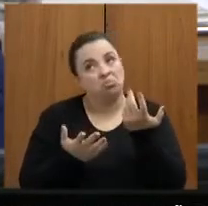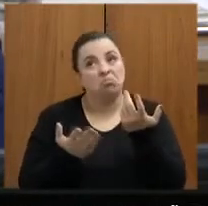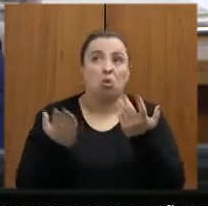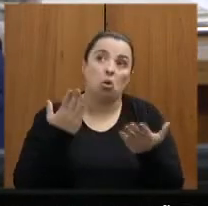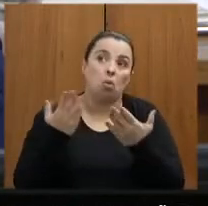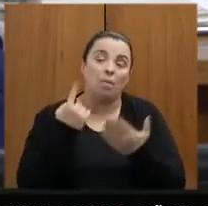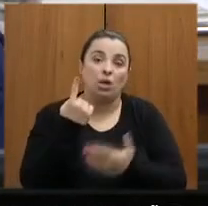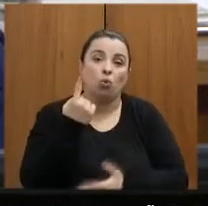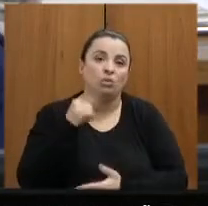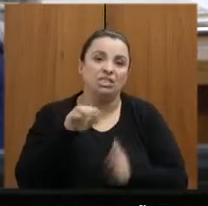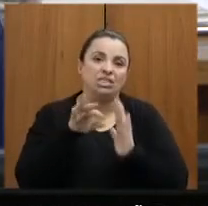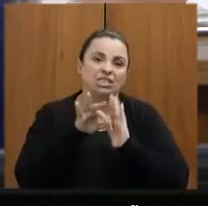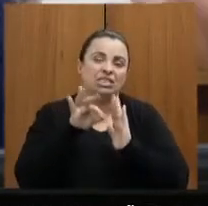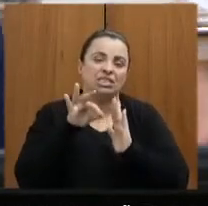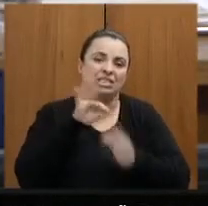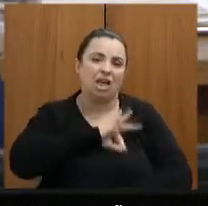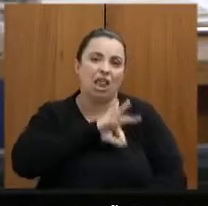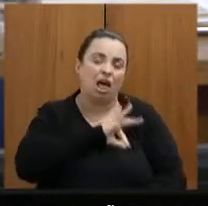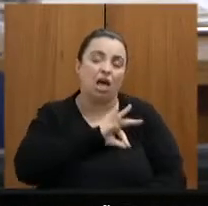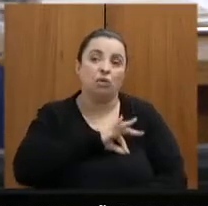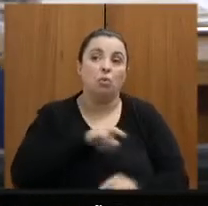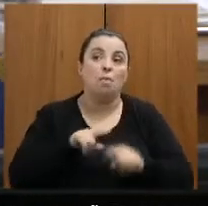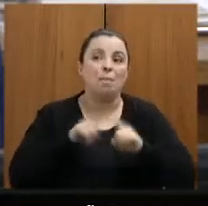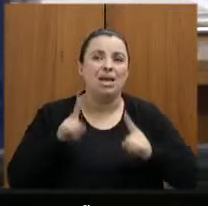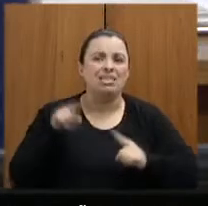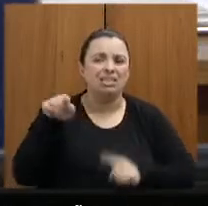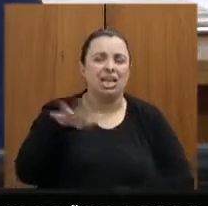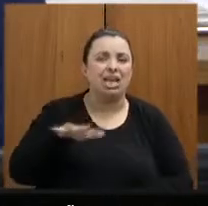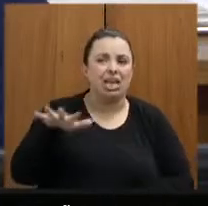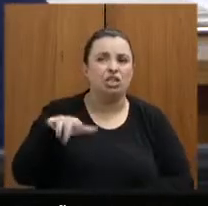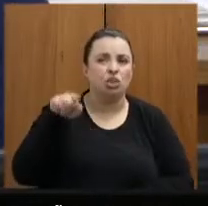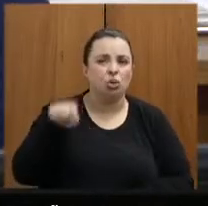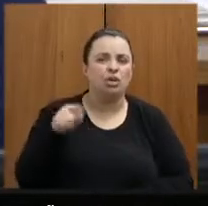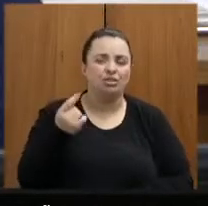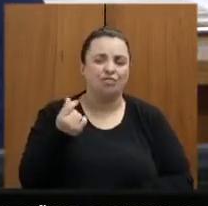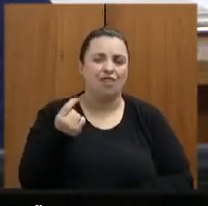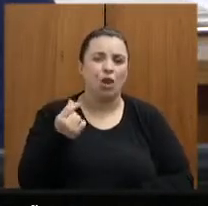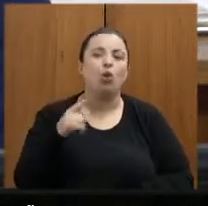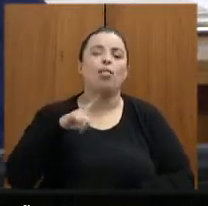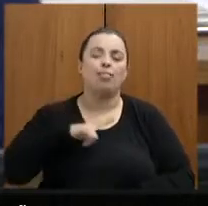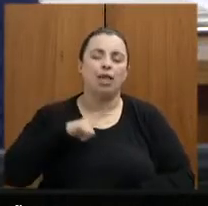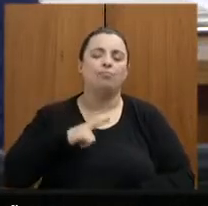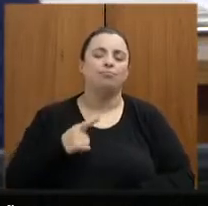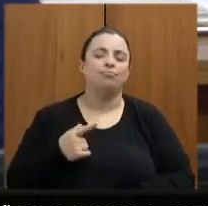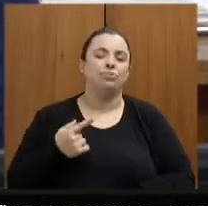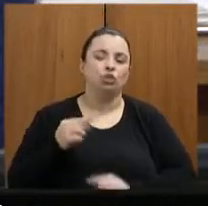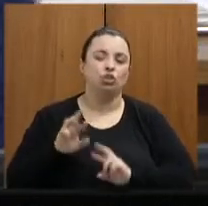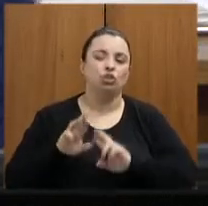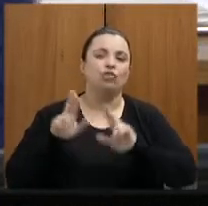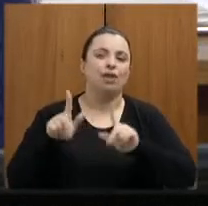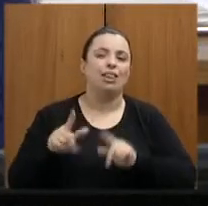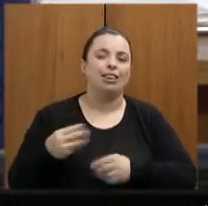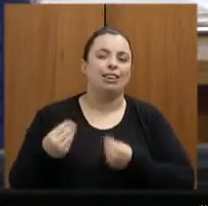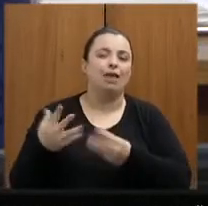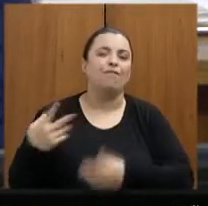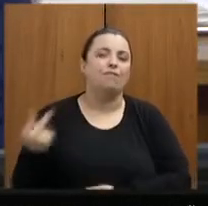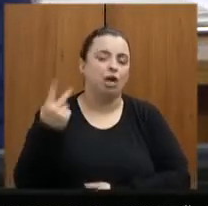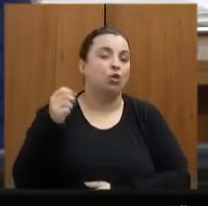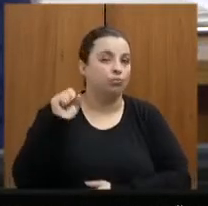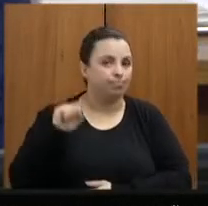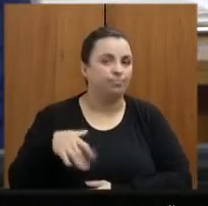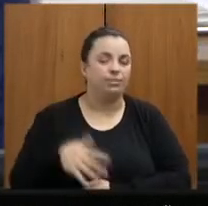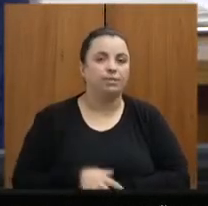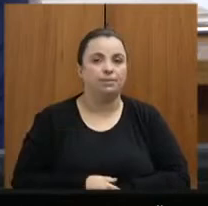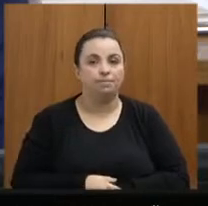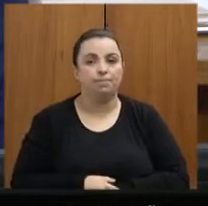sabe que isso faz a diferença e a gente está incrementando isso mais e tentando aumentar outra questão que a gente preocupa lá e que a gente tem